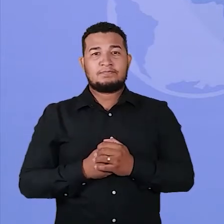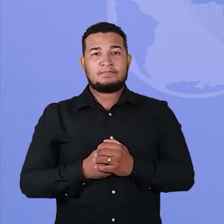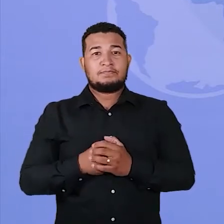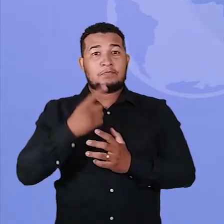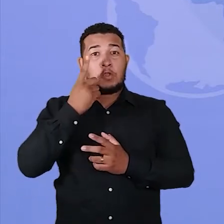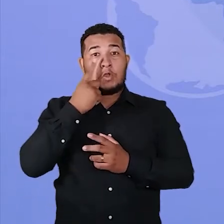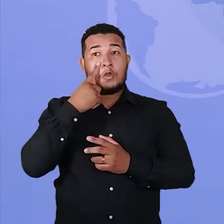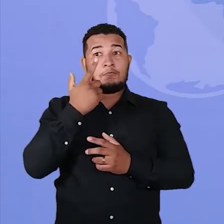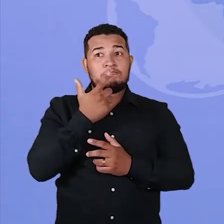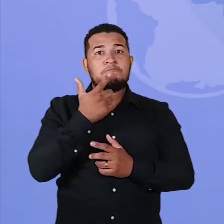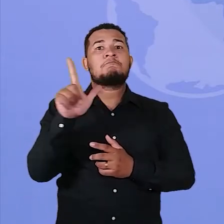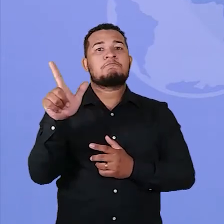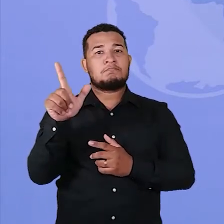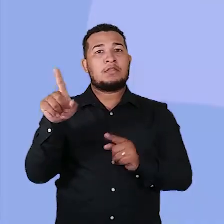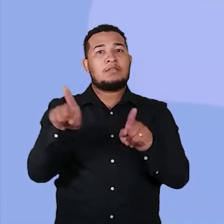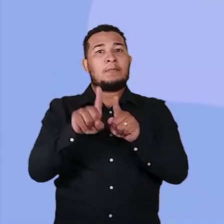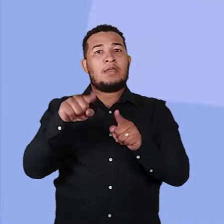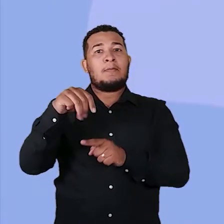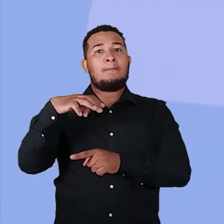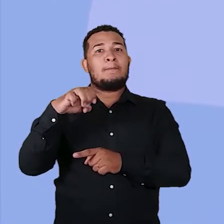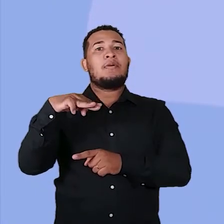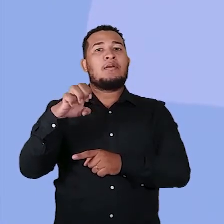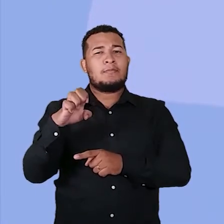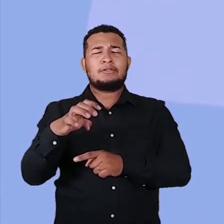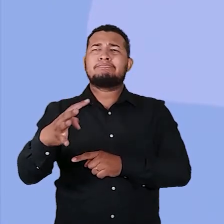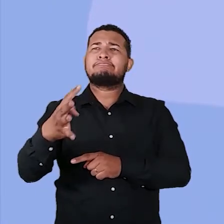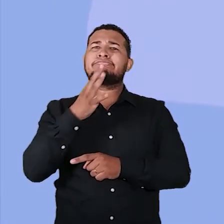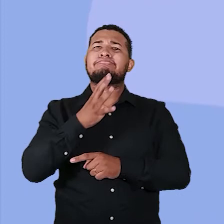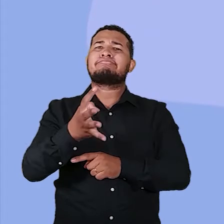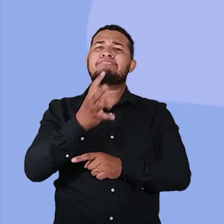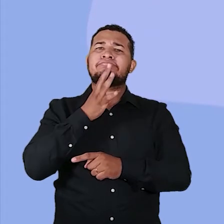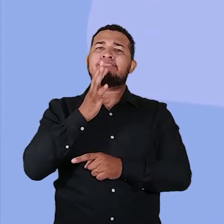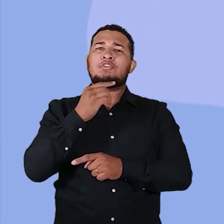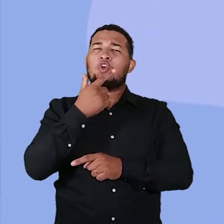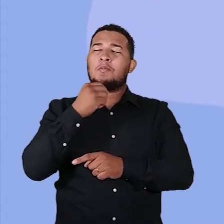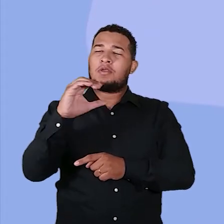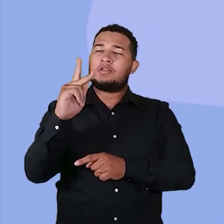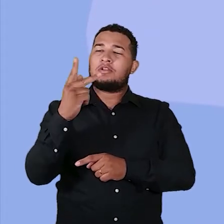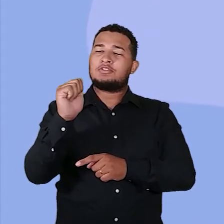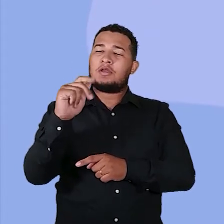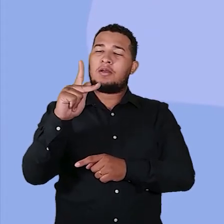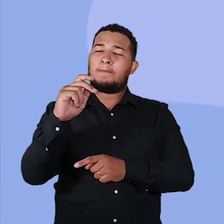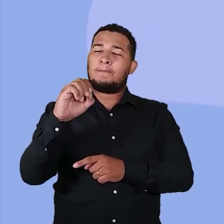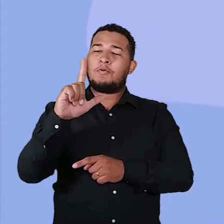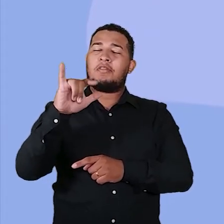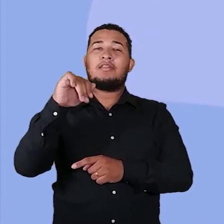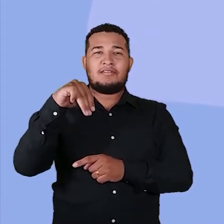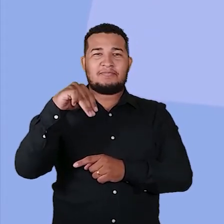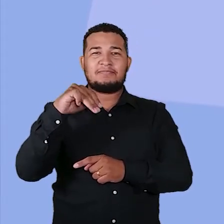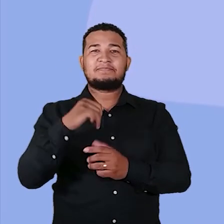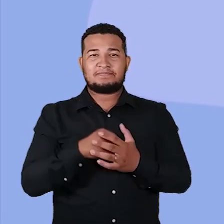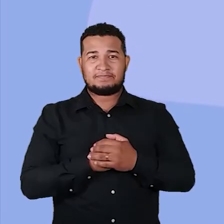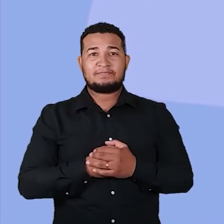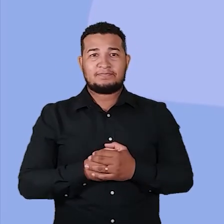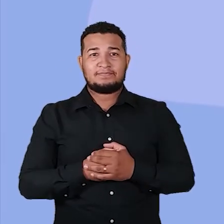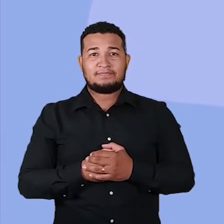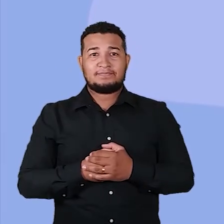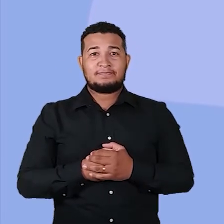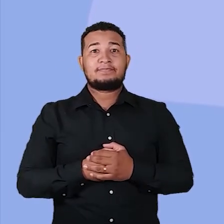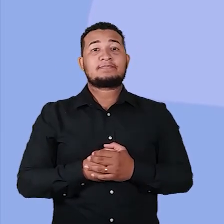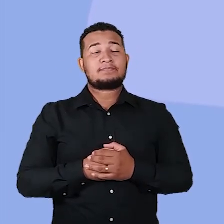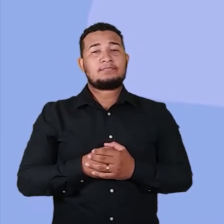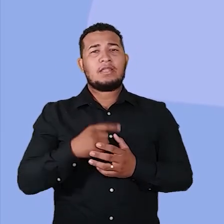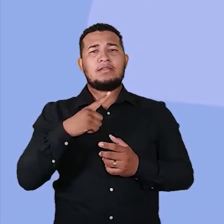Vamos dar uma olhada aí no outro que é um meme bastante conhecido, que é do Chapolin. Ele faz uma cara assim como se